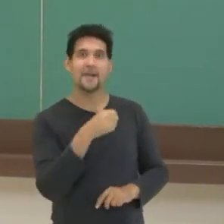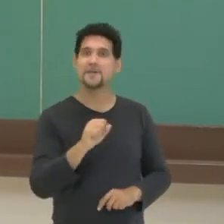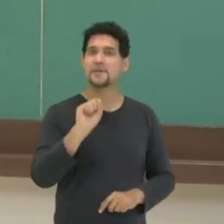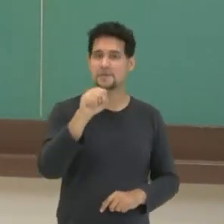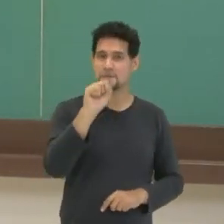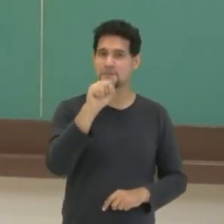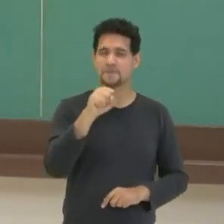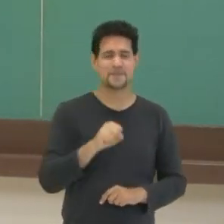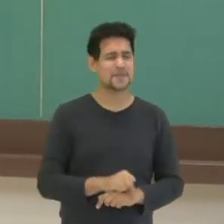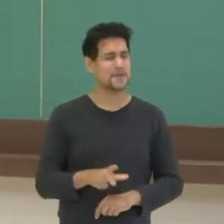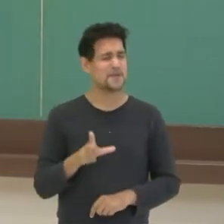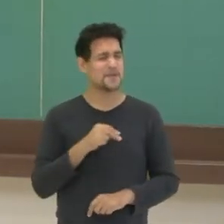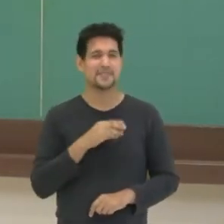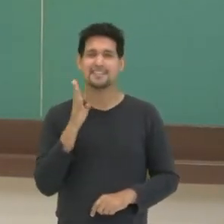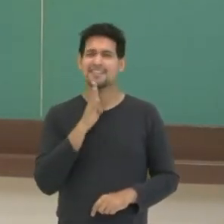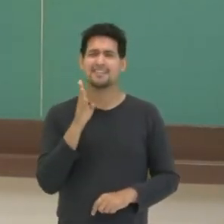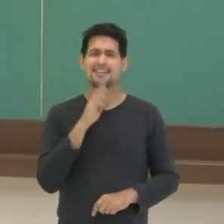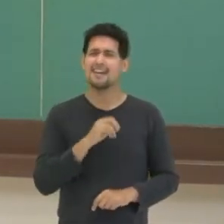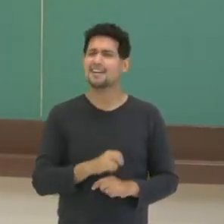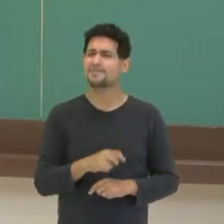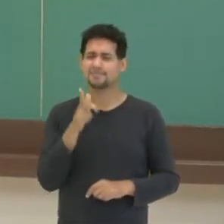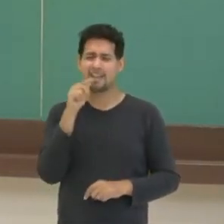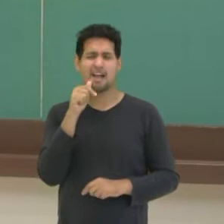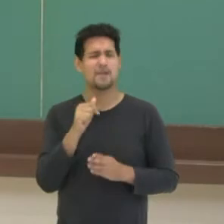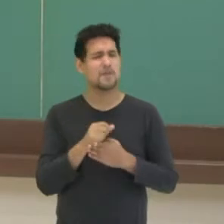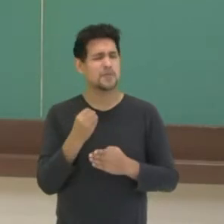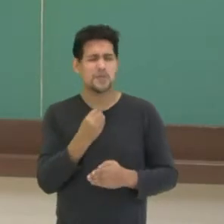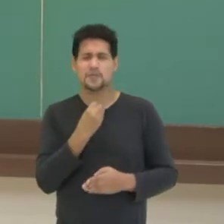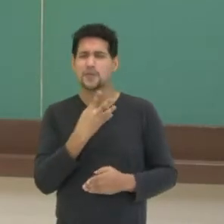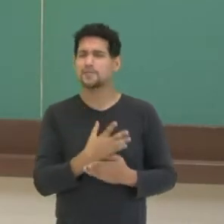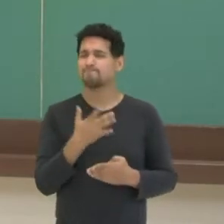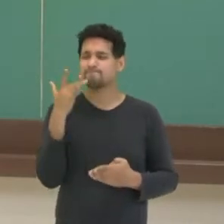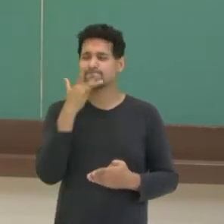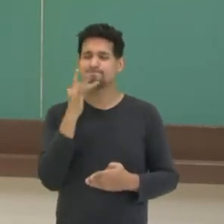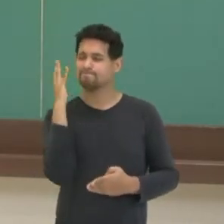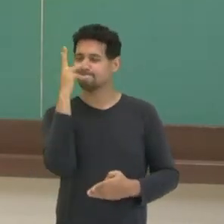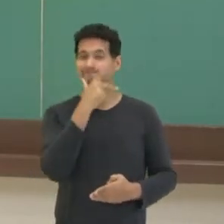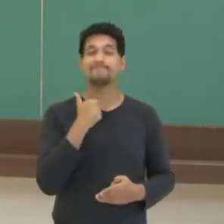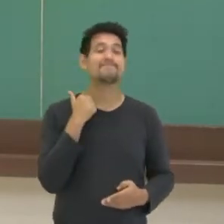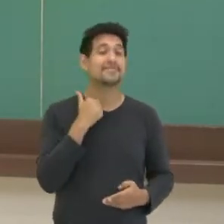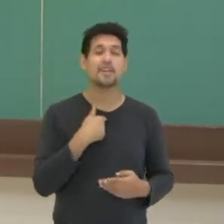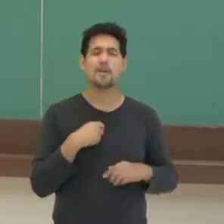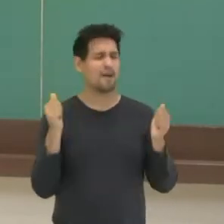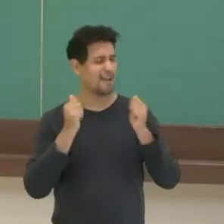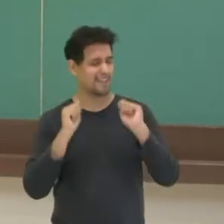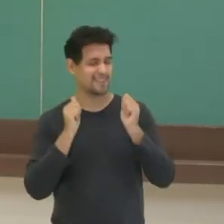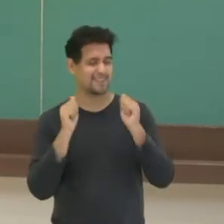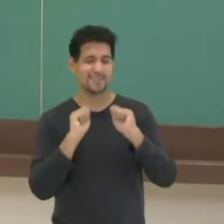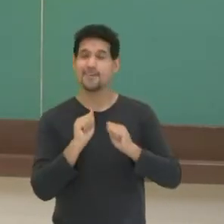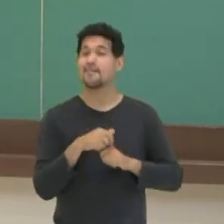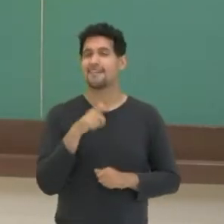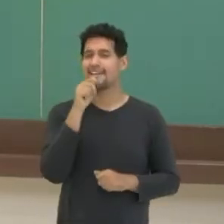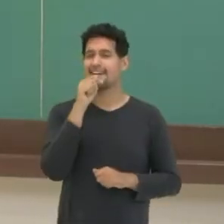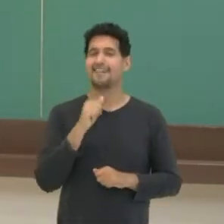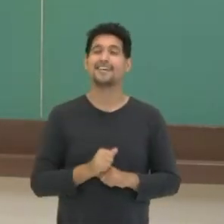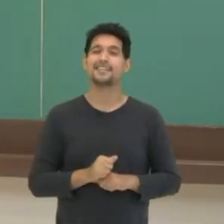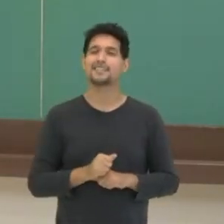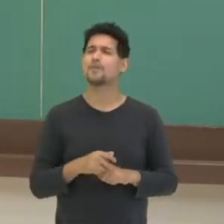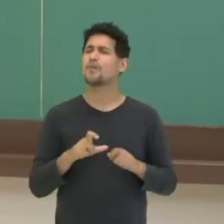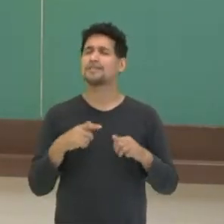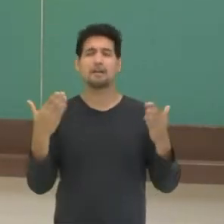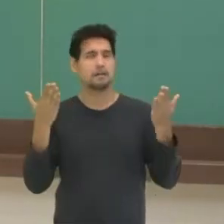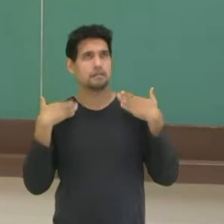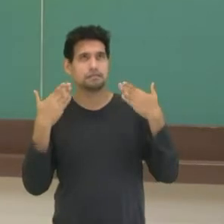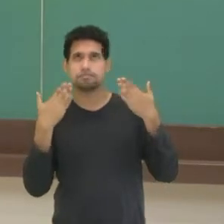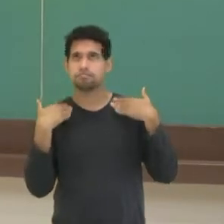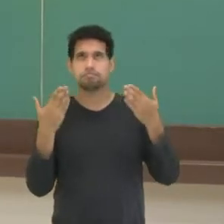substância maravilhosa, que substância deliciosa, linda, professor. Eu adoro a água, professor. No verão, meu Deus